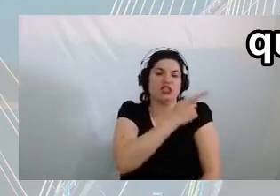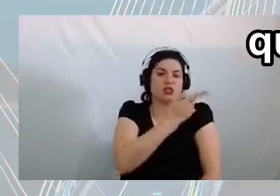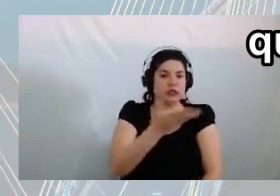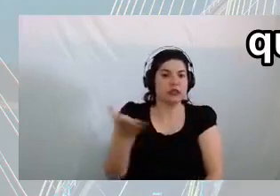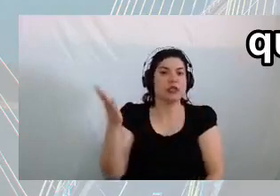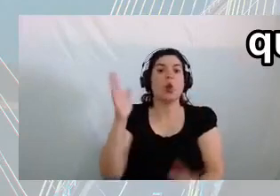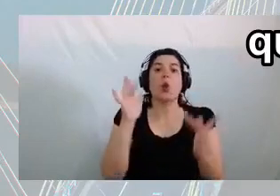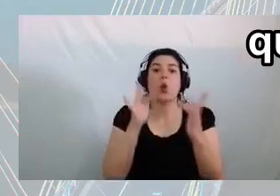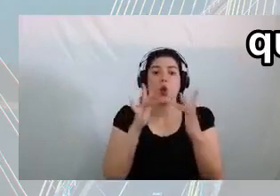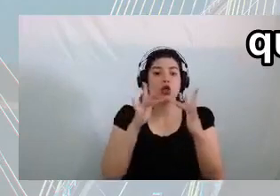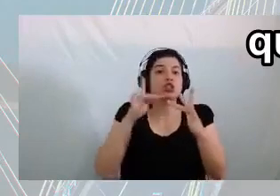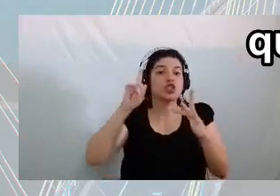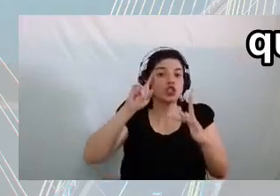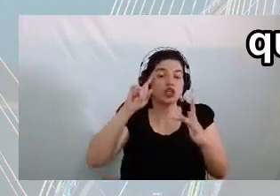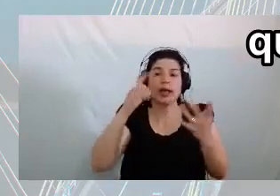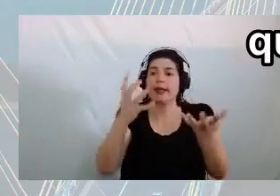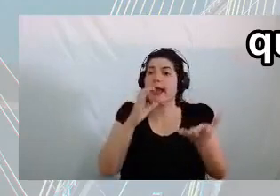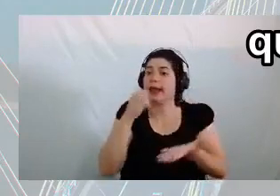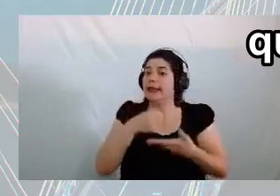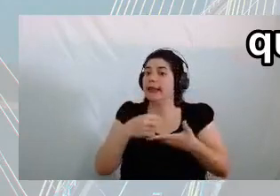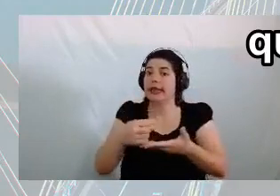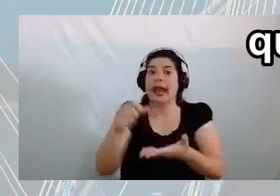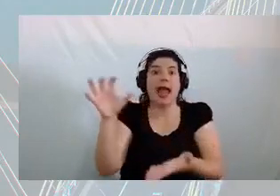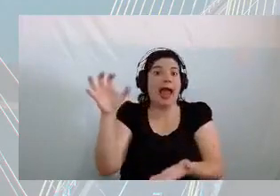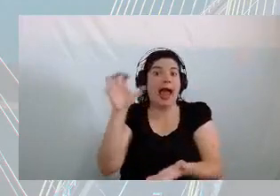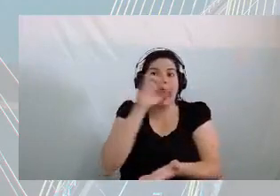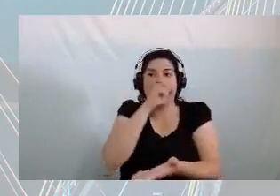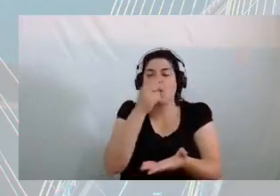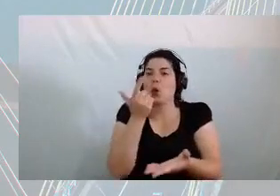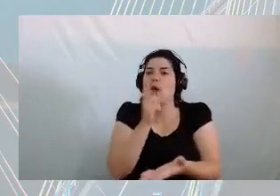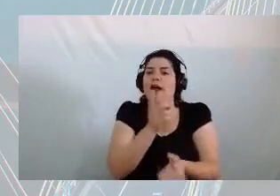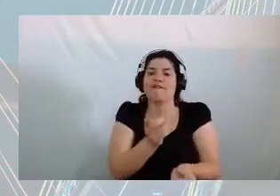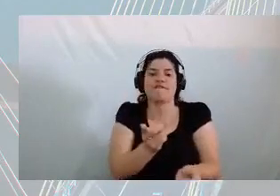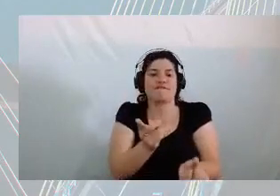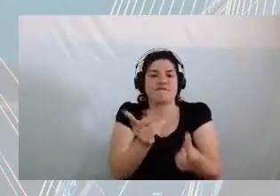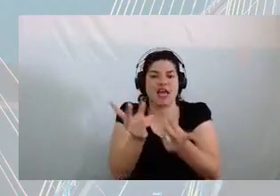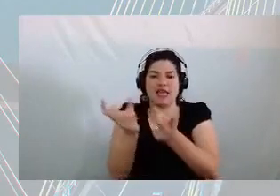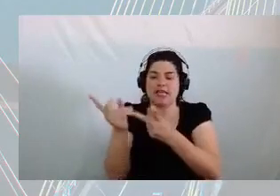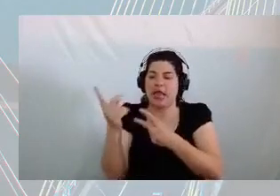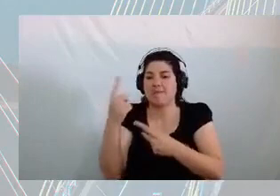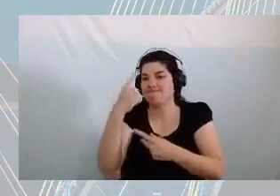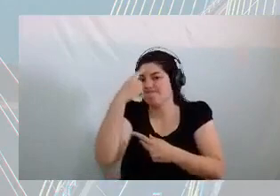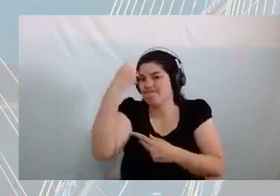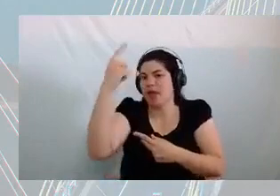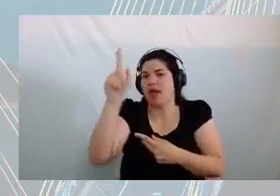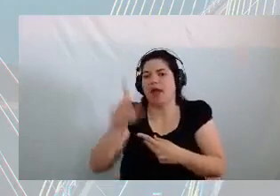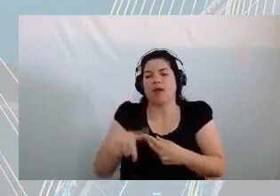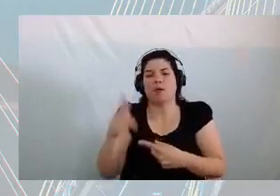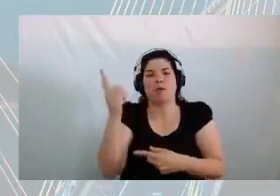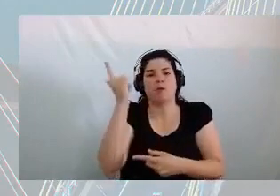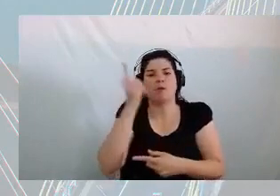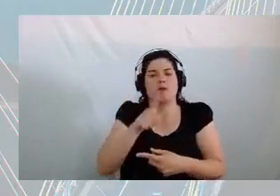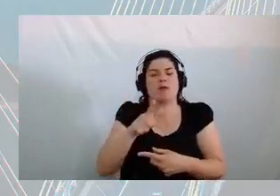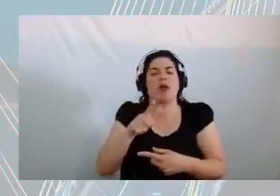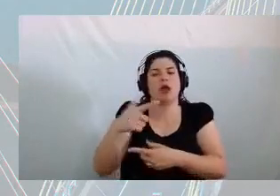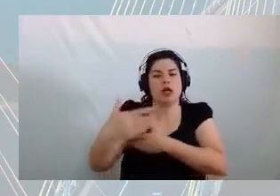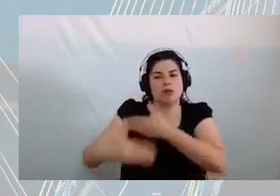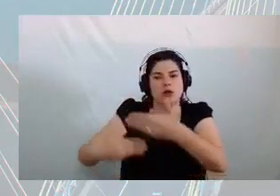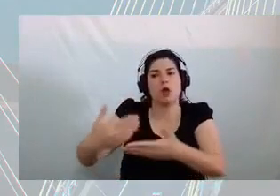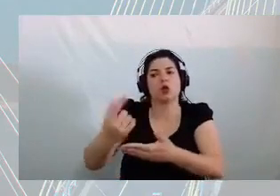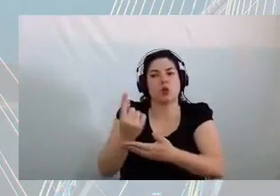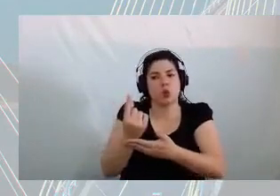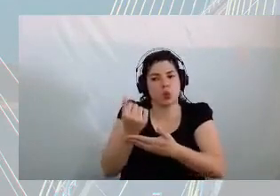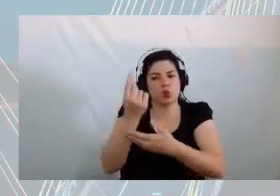contato, querem uma entrega que traga resultado para vender a ideia, para sustentar essa jornada longa que vai exigir custo, tempo, enfim,